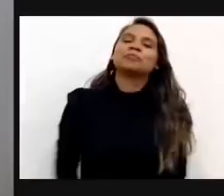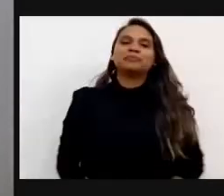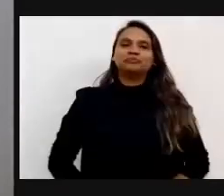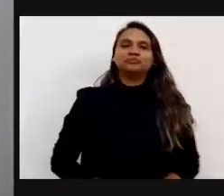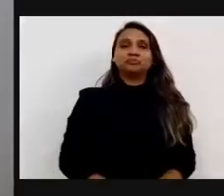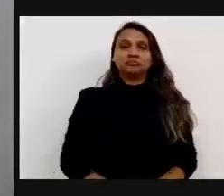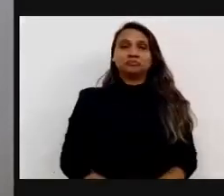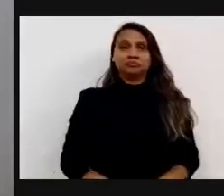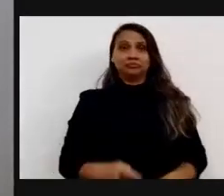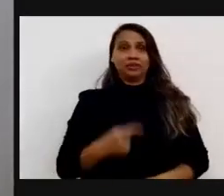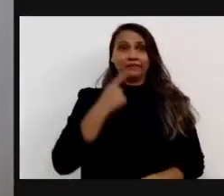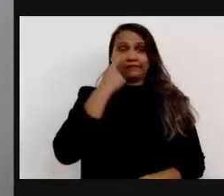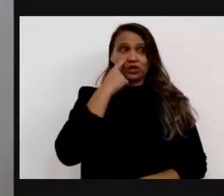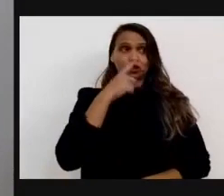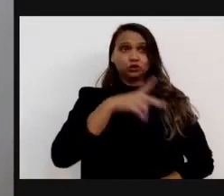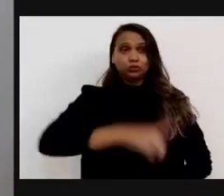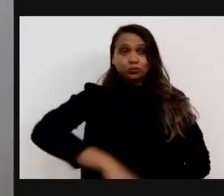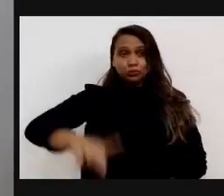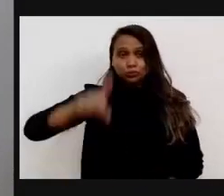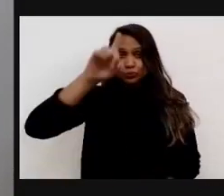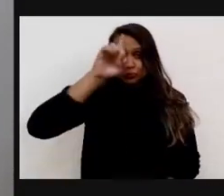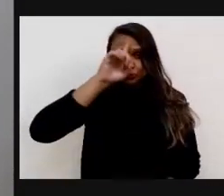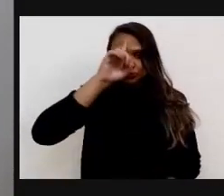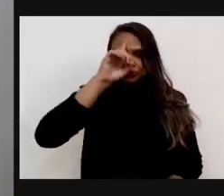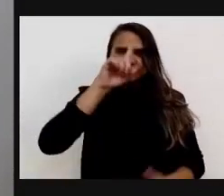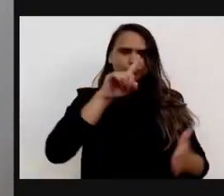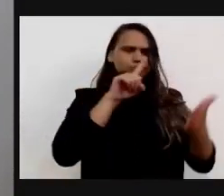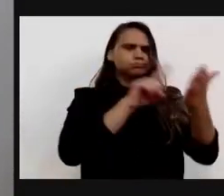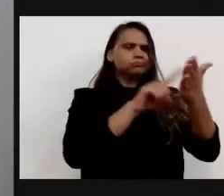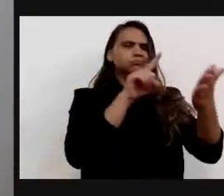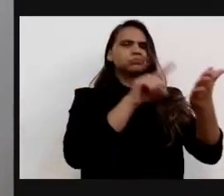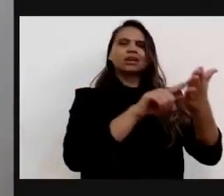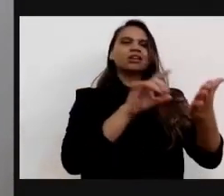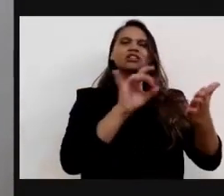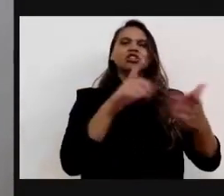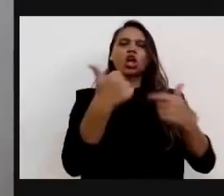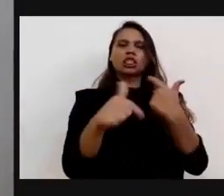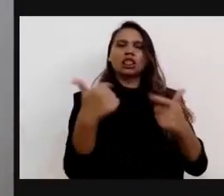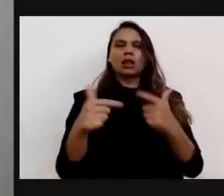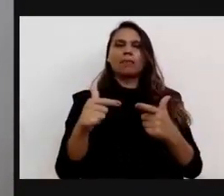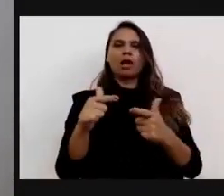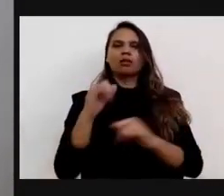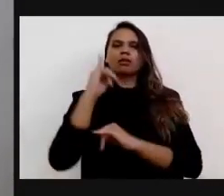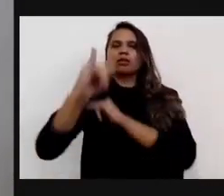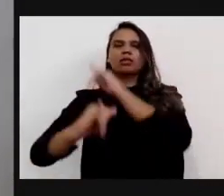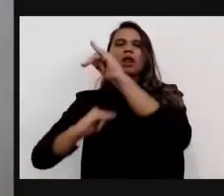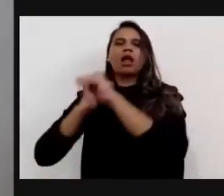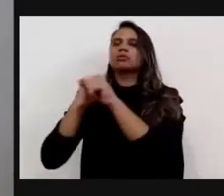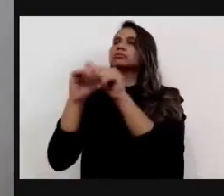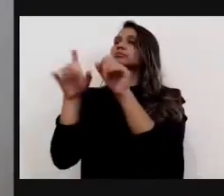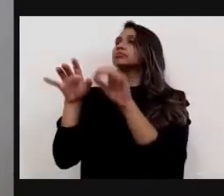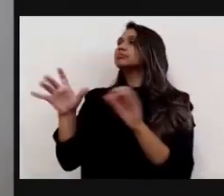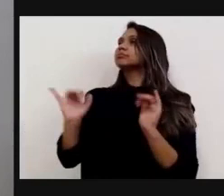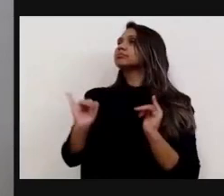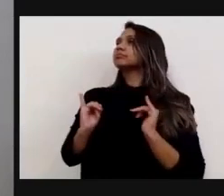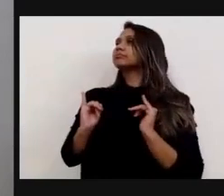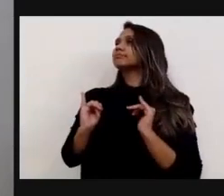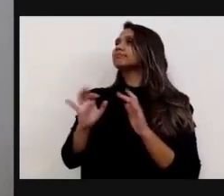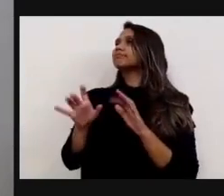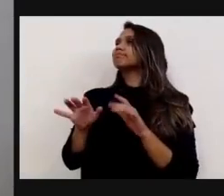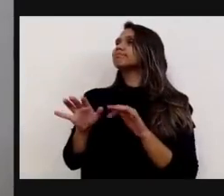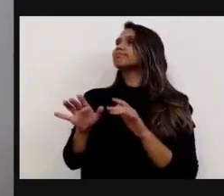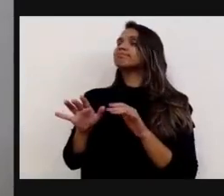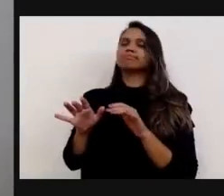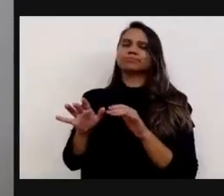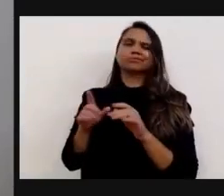na biometria também não significa que ela esteja entregando sejam trabalhando a pessoa pode ir trabalho passar o dia na internet a gente sabe né gente então que